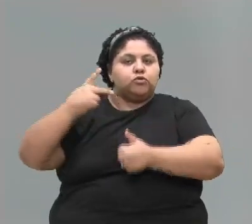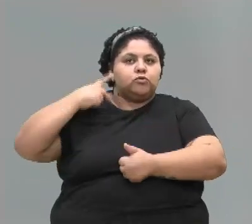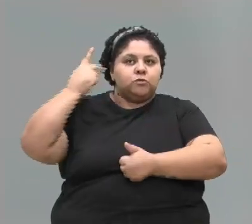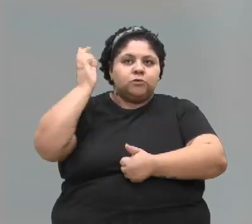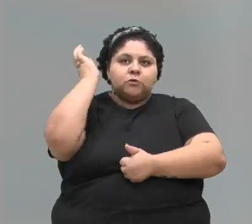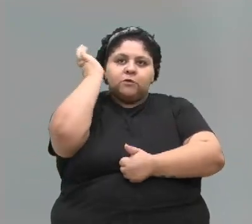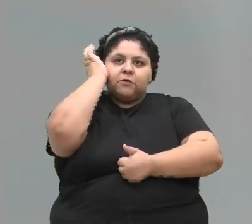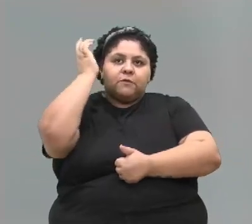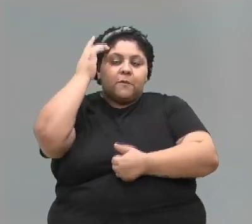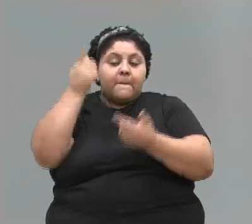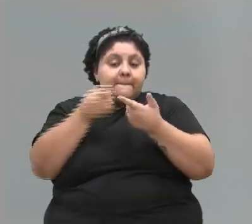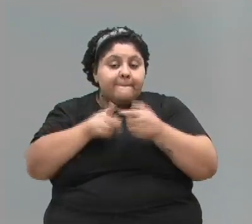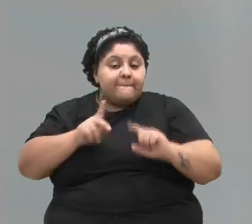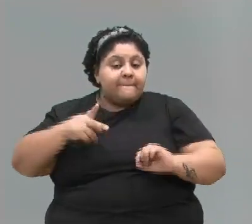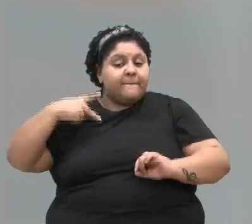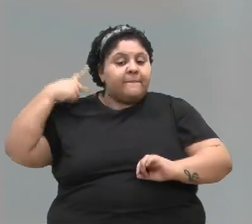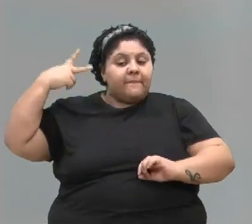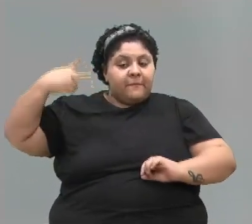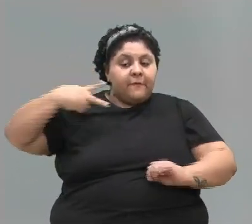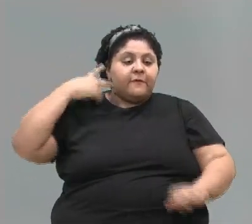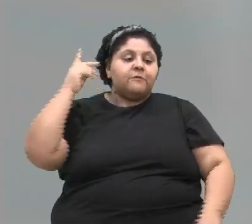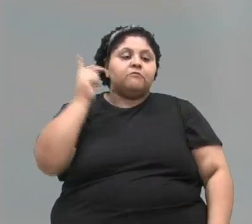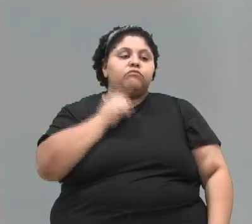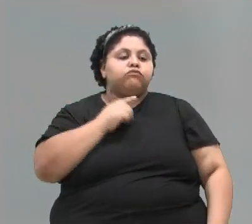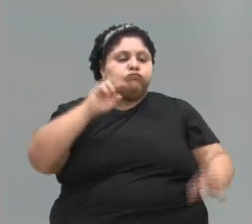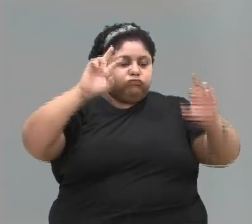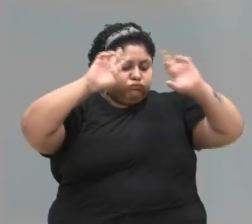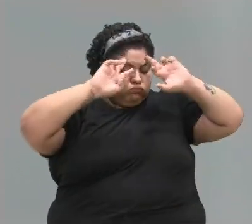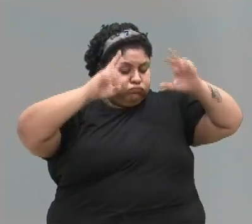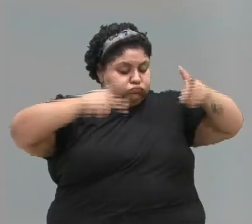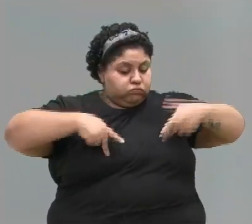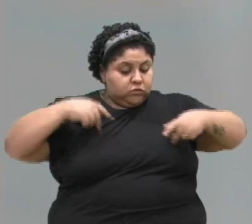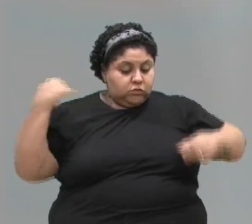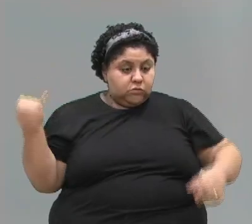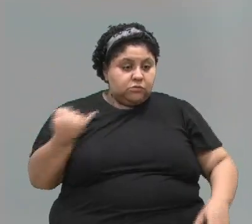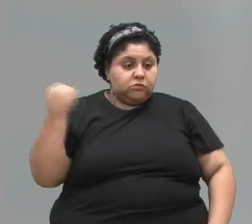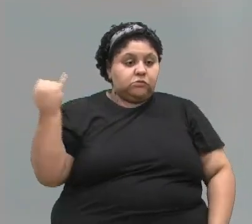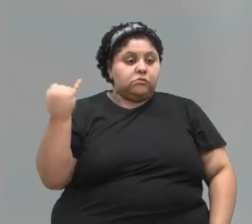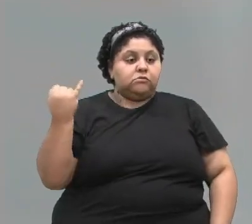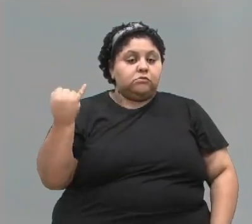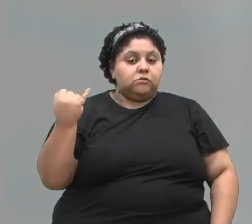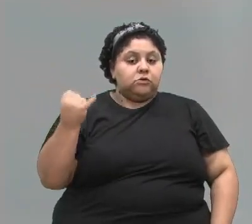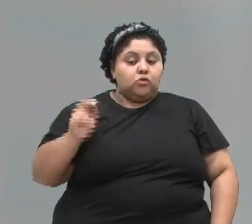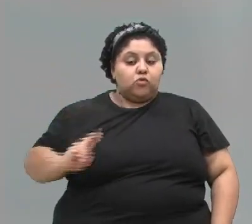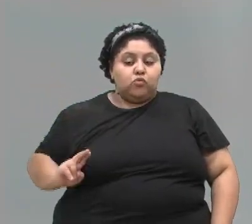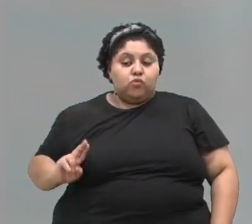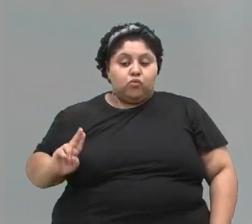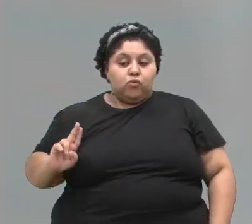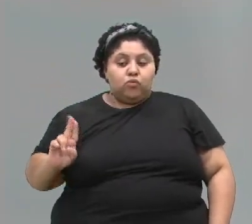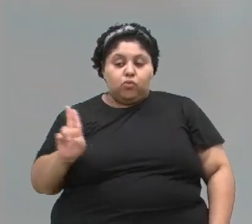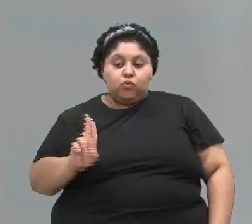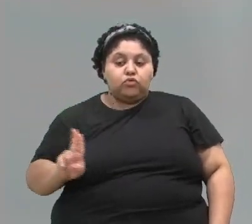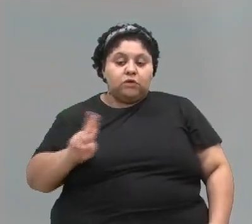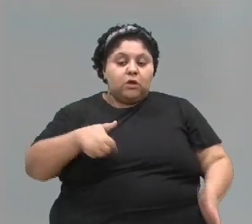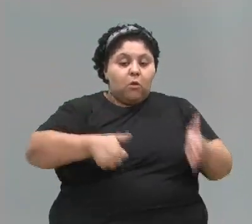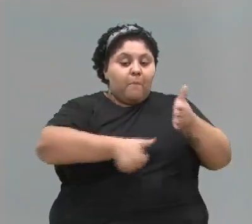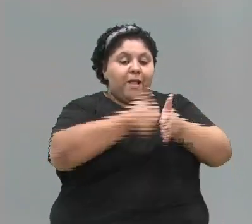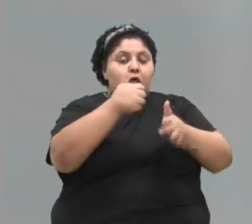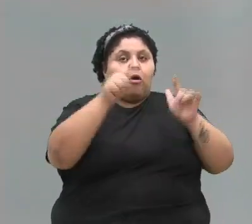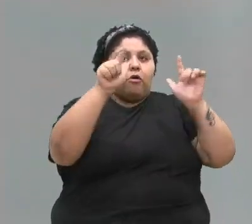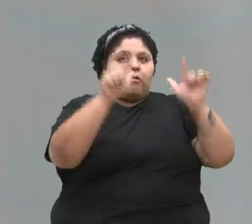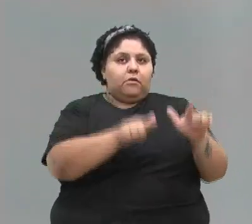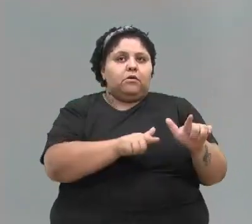mas o vereador Renato, reconhecendo a importância de nós darmos uma utilização melhor a todo aquele espaço